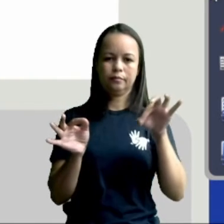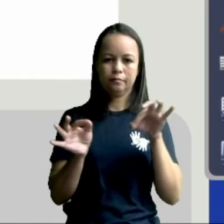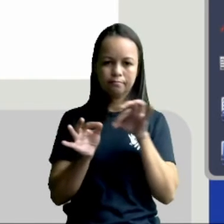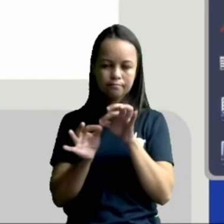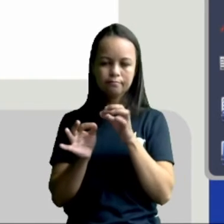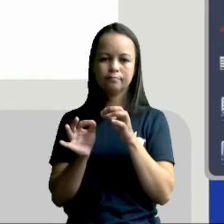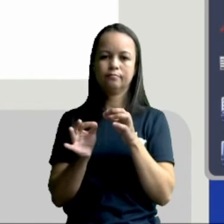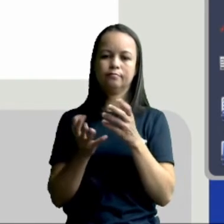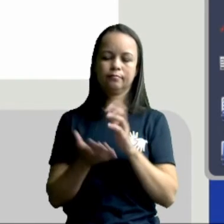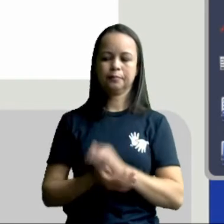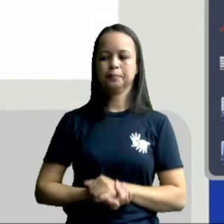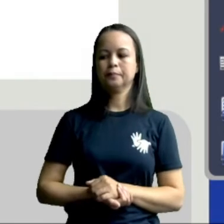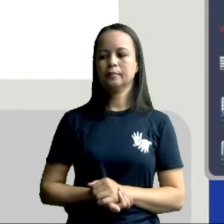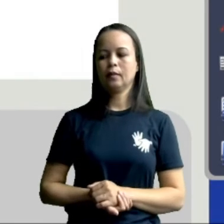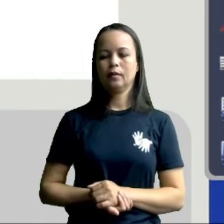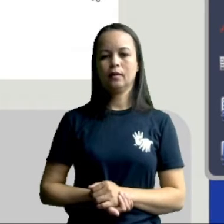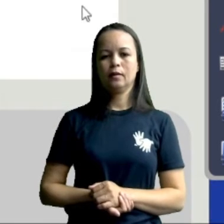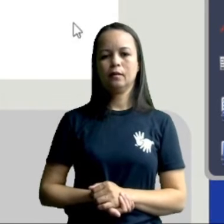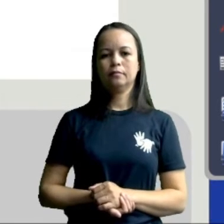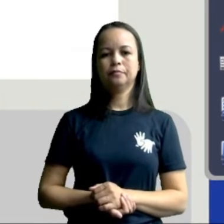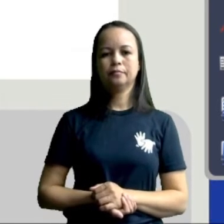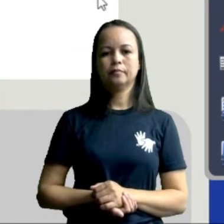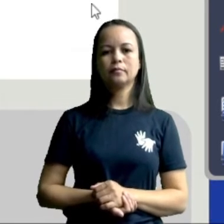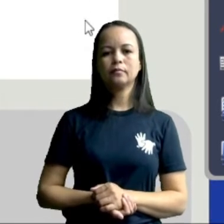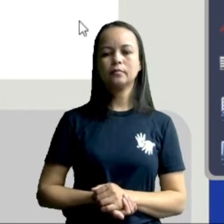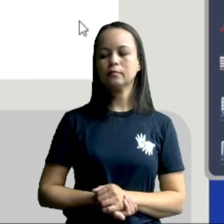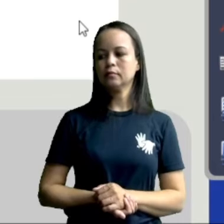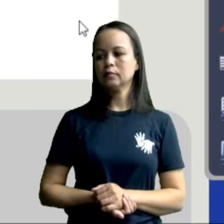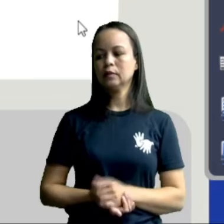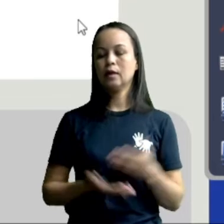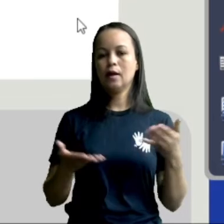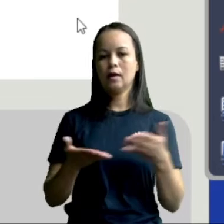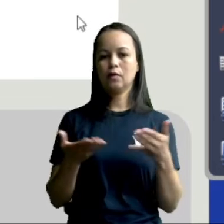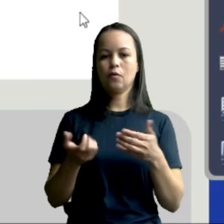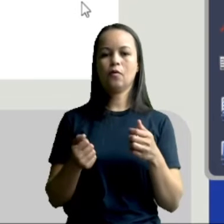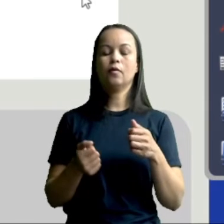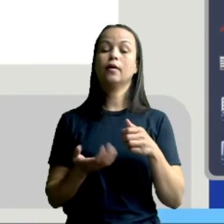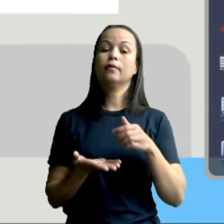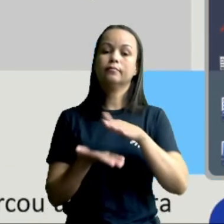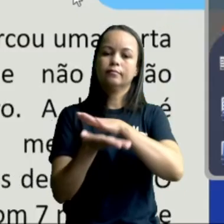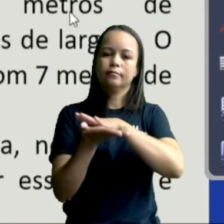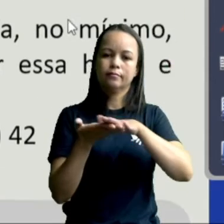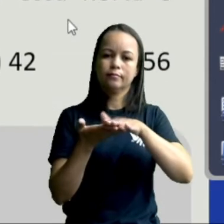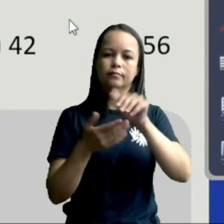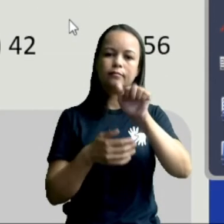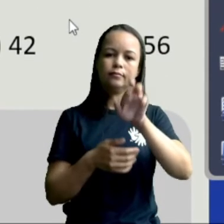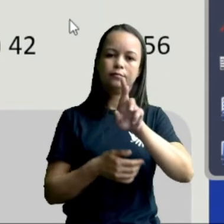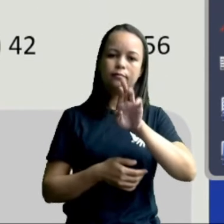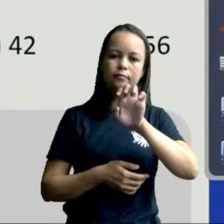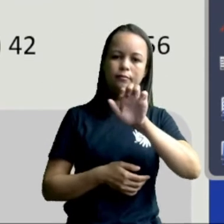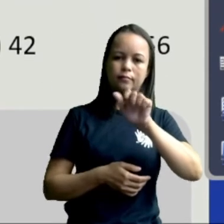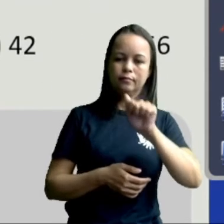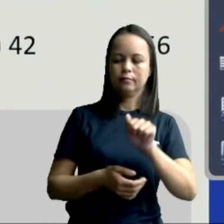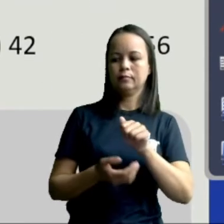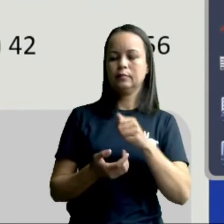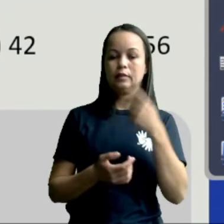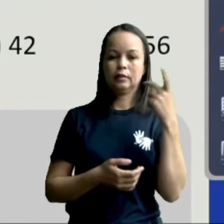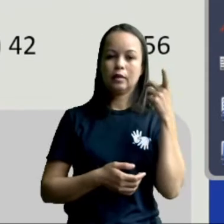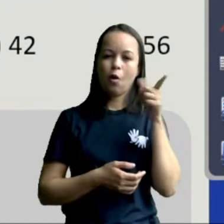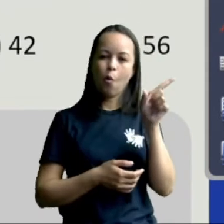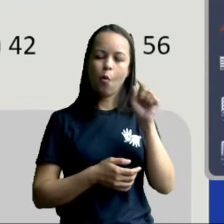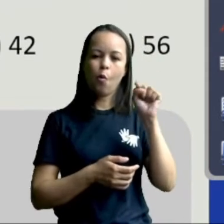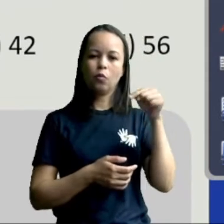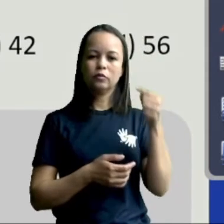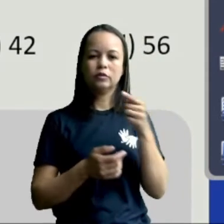figura, ok? Vamos lá em busca da questão de área. Essa aí vocês conseguem